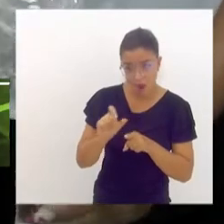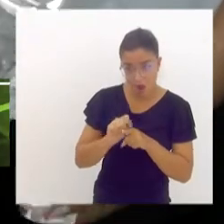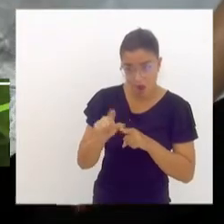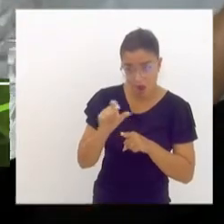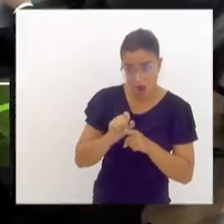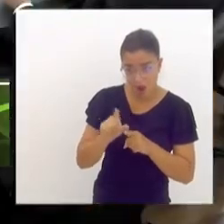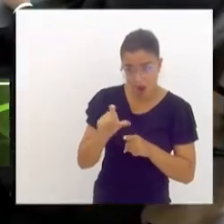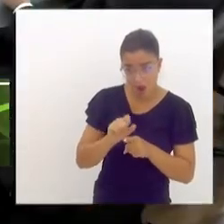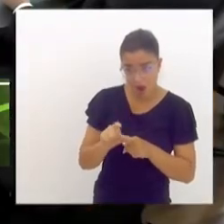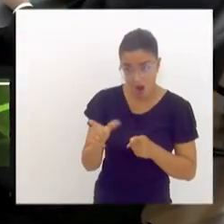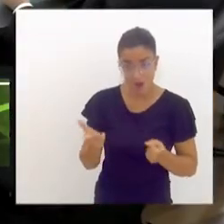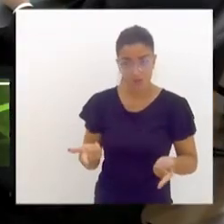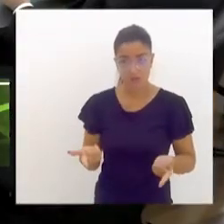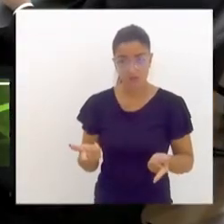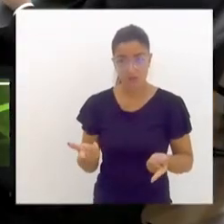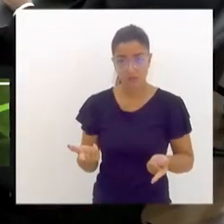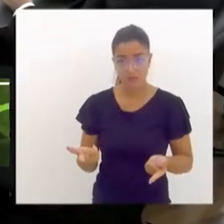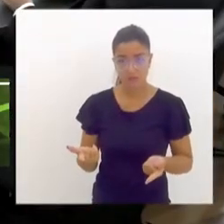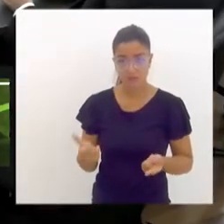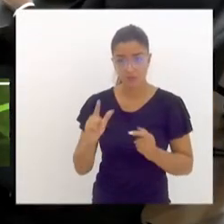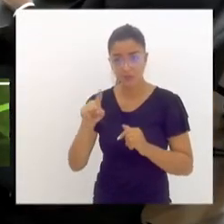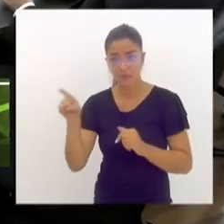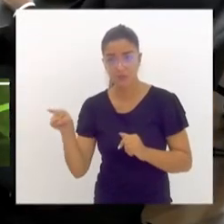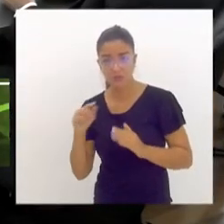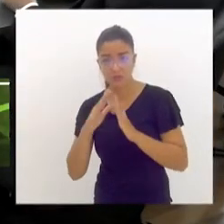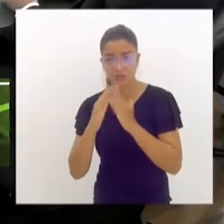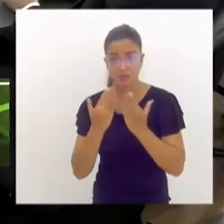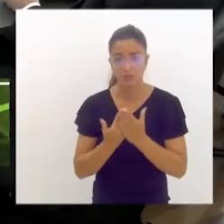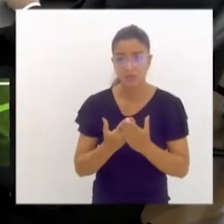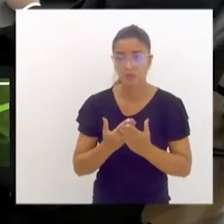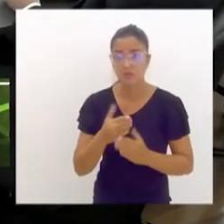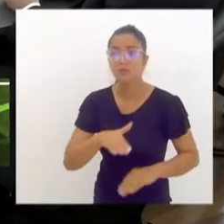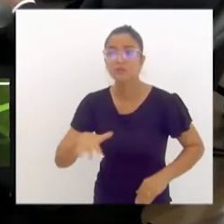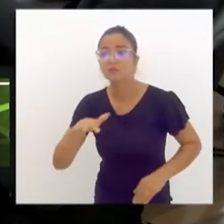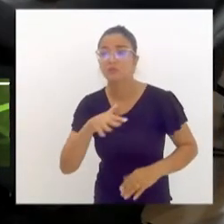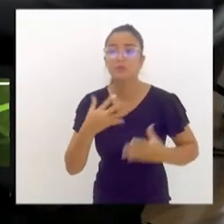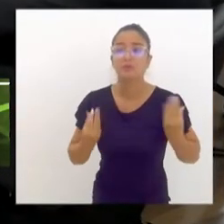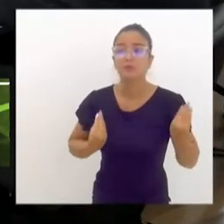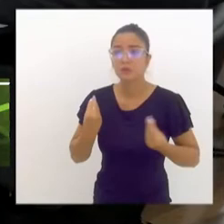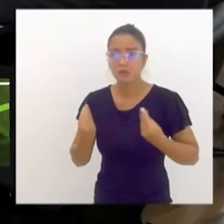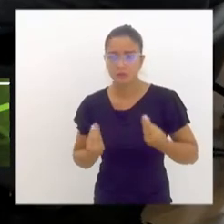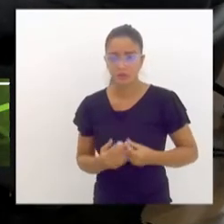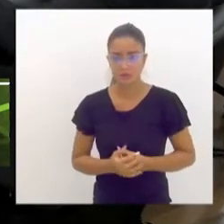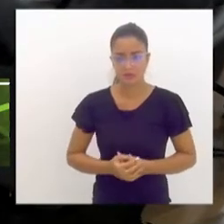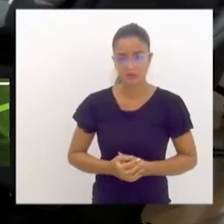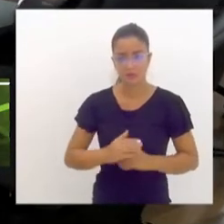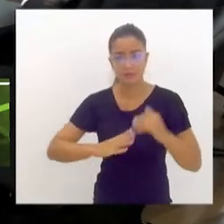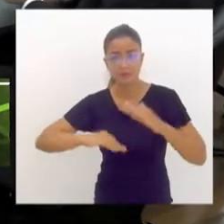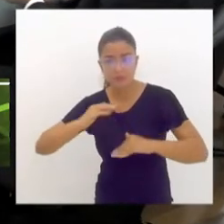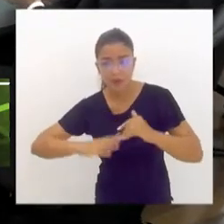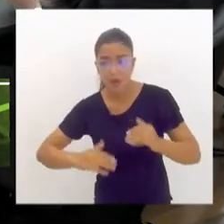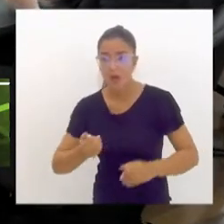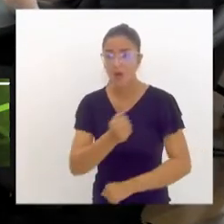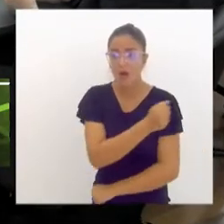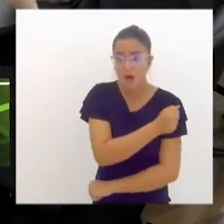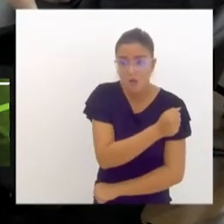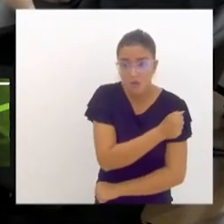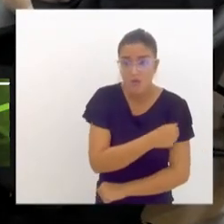Qual a situação dessas escolas, dos profissionais que lá estão e dos alunos?